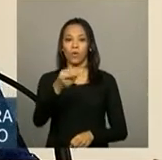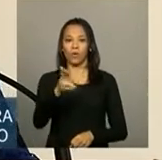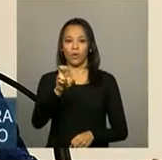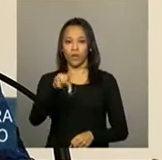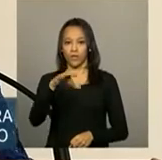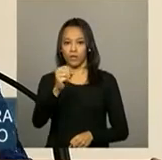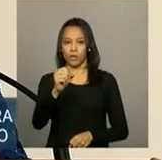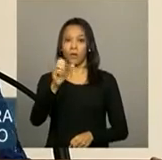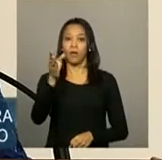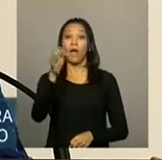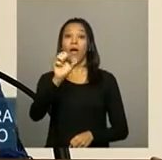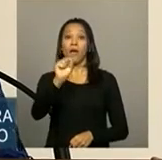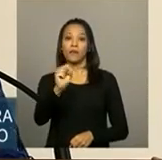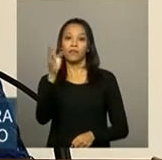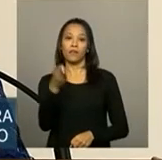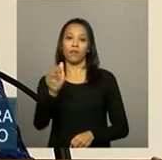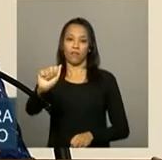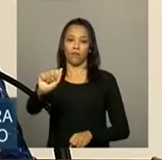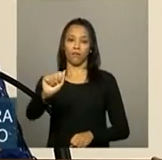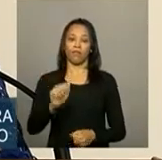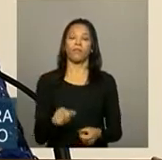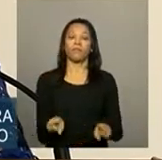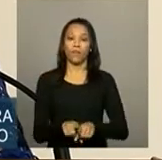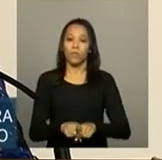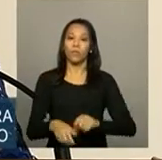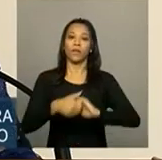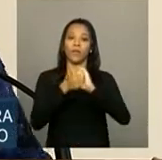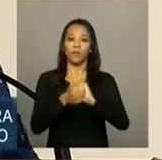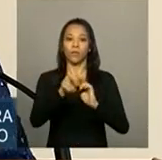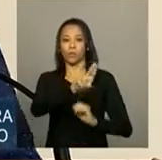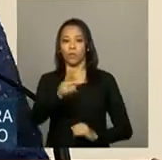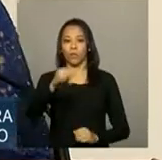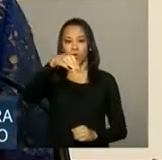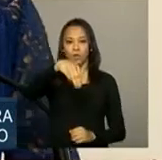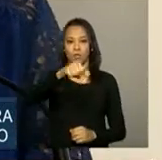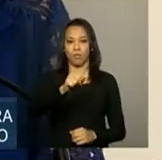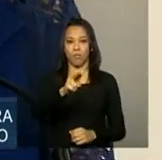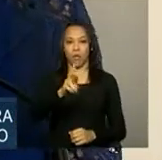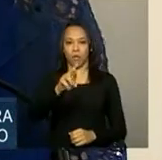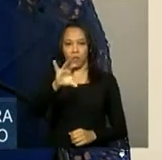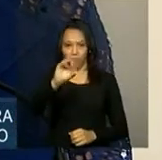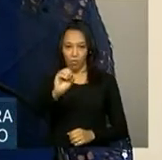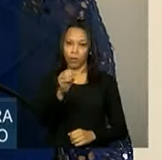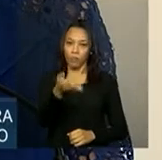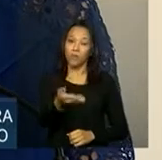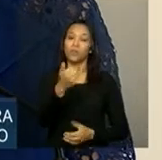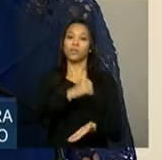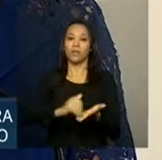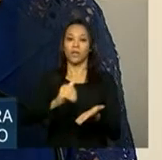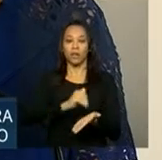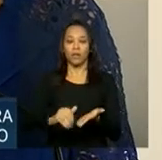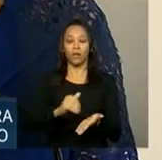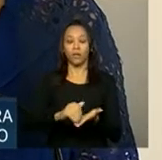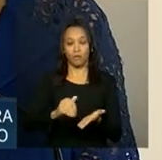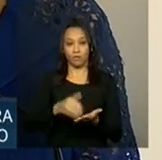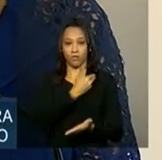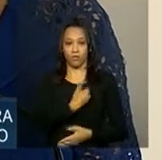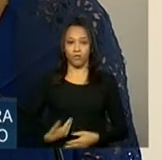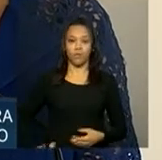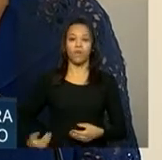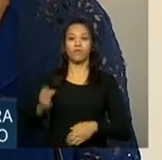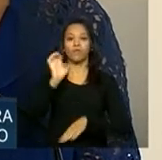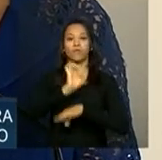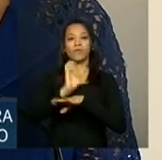dia dirigir um comprimento especial também ao Mauro Arce secretário no Governo do Estado de São